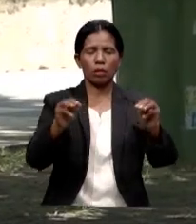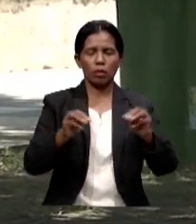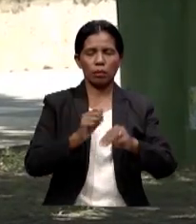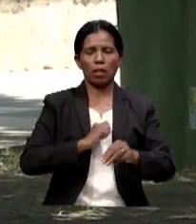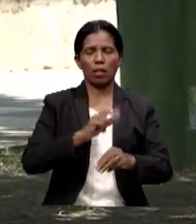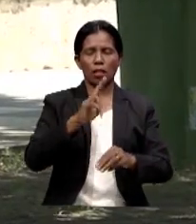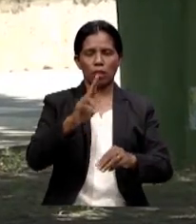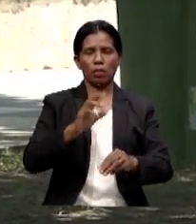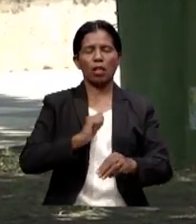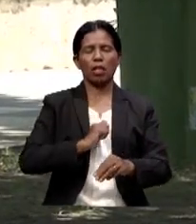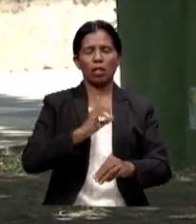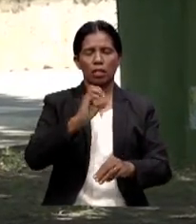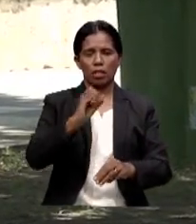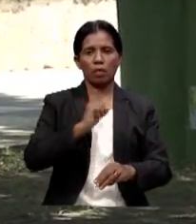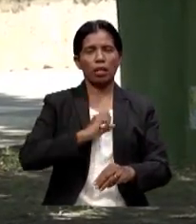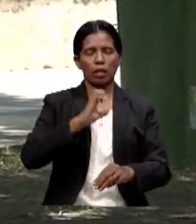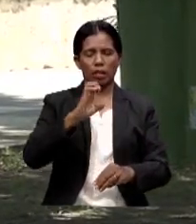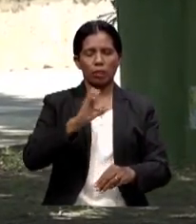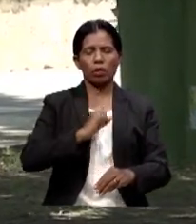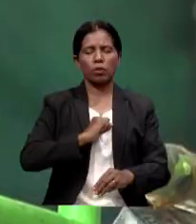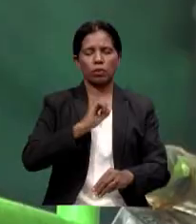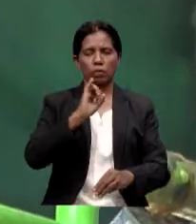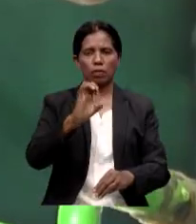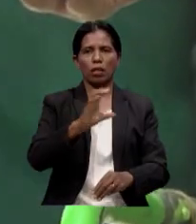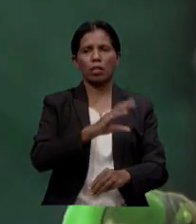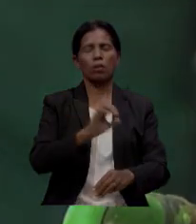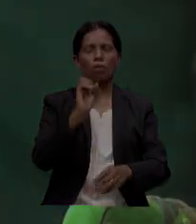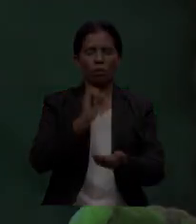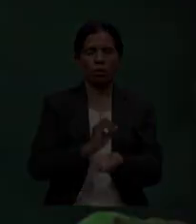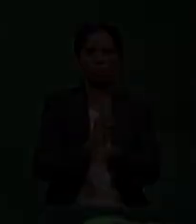Ainaro, Hermera, Covalima, Noraiwam. Agustin da Costa, GMN.